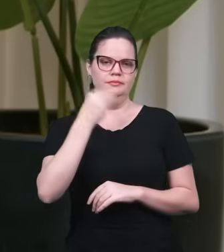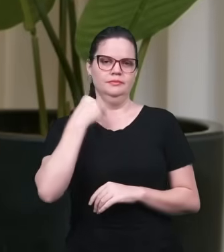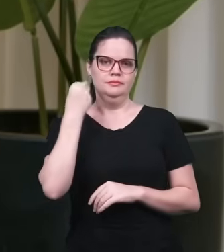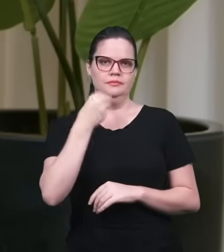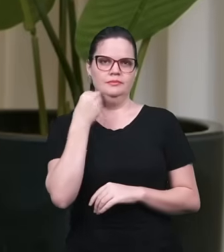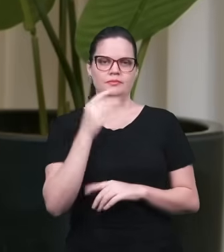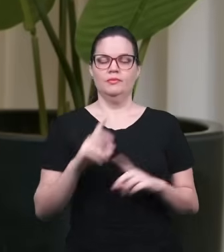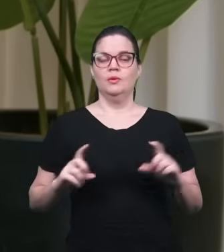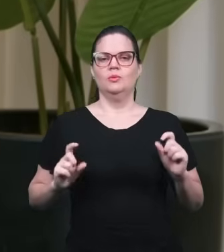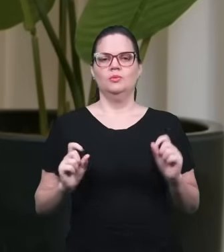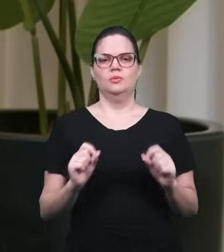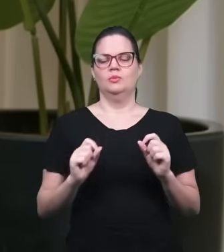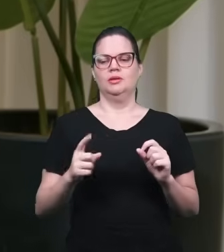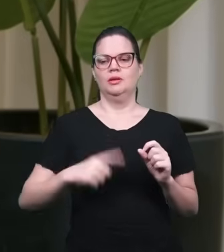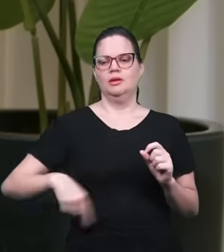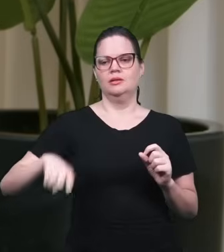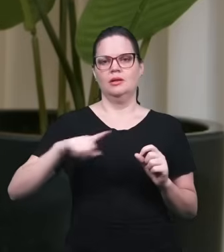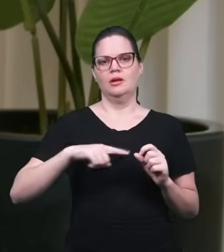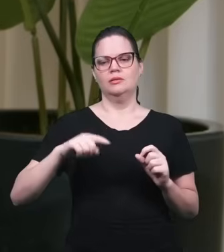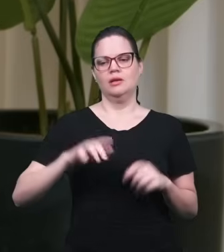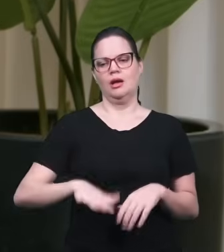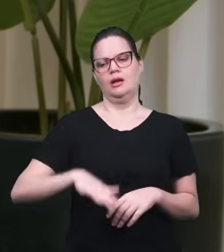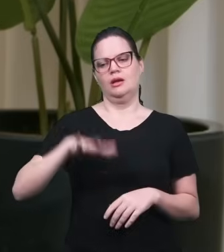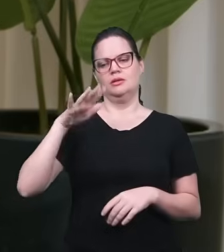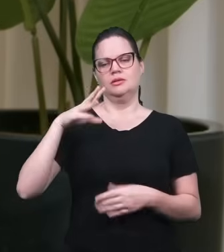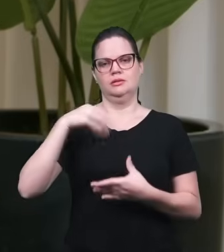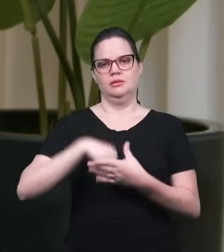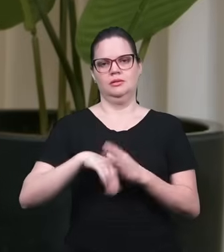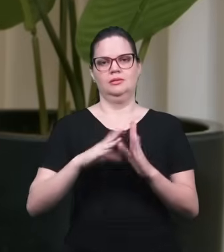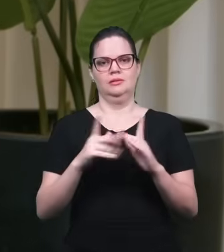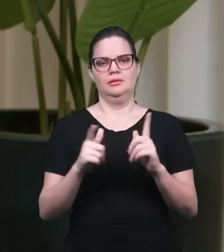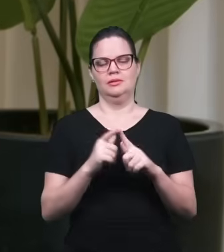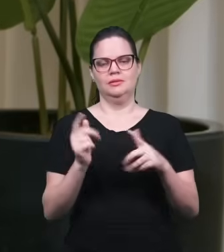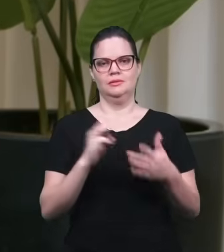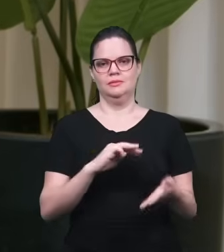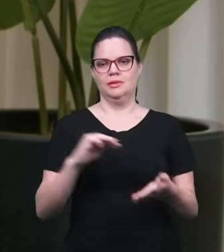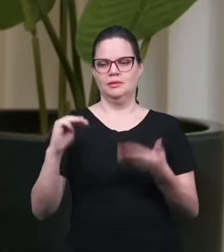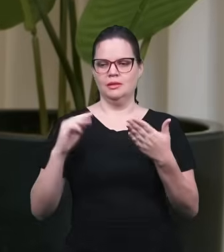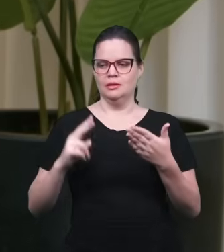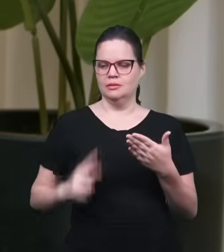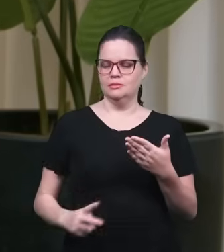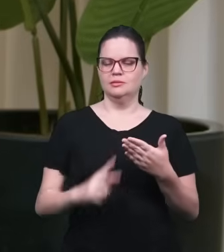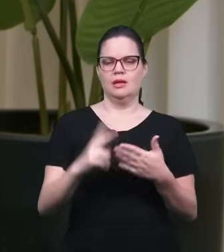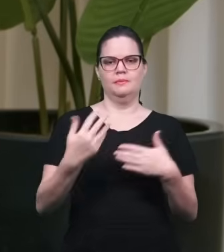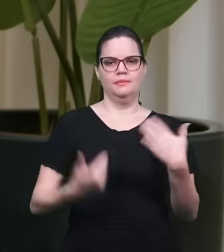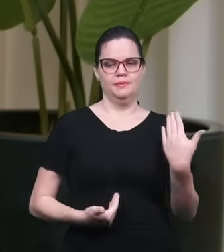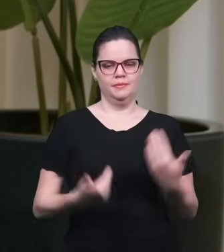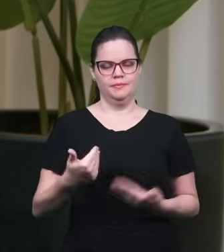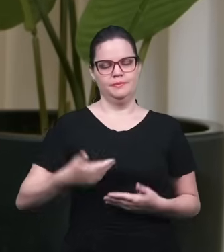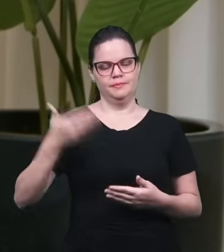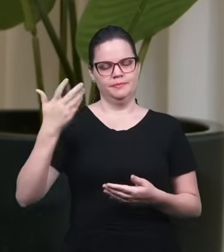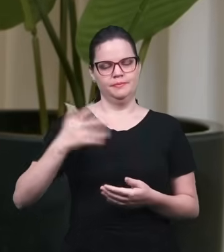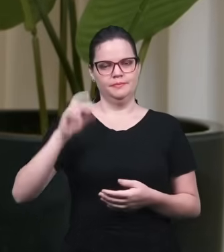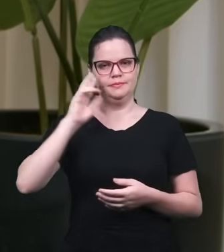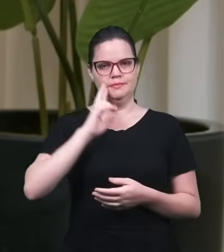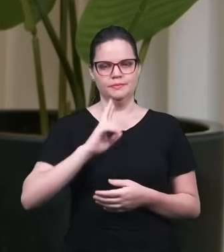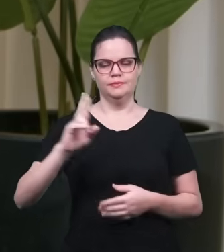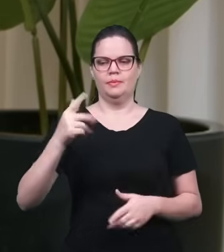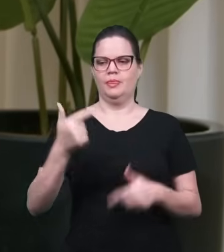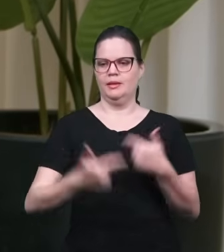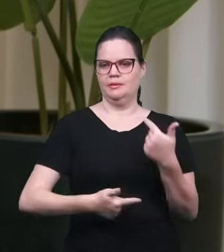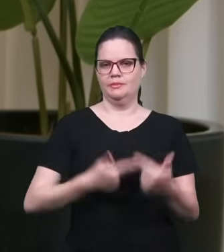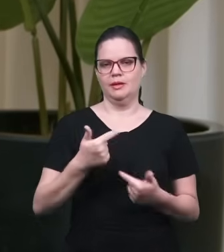de o que é passar sua vida, né? Dedicando-se a servir o Senhor,